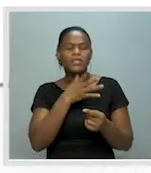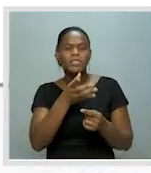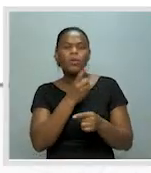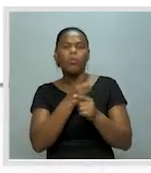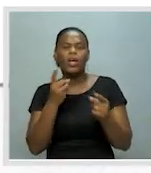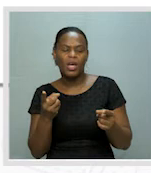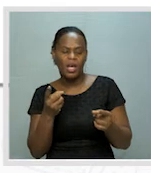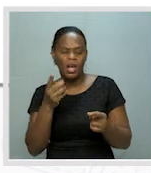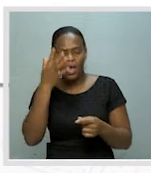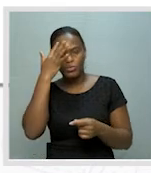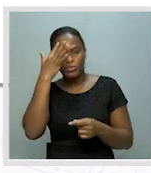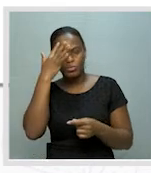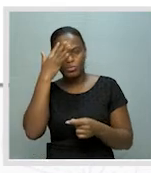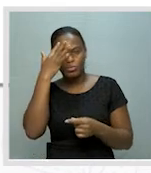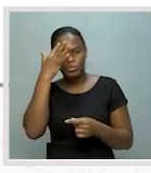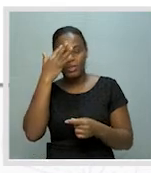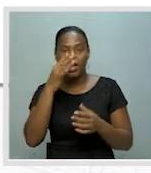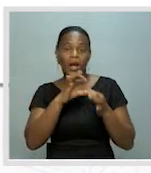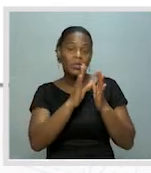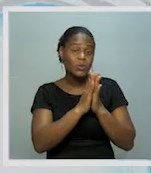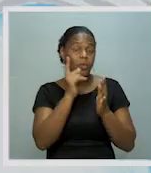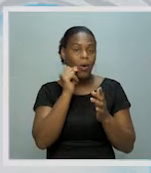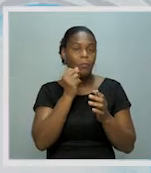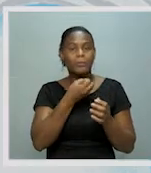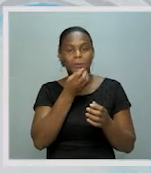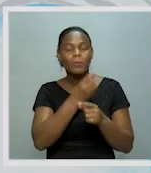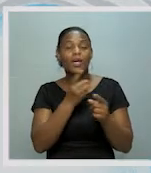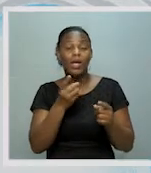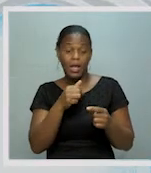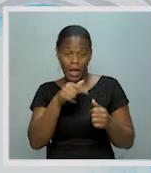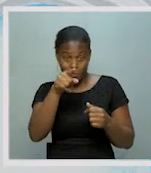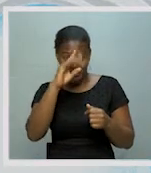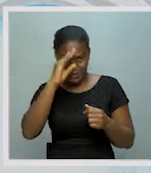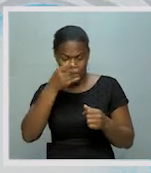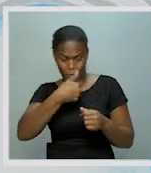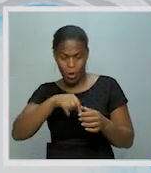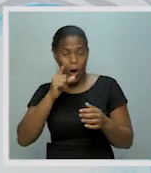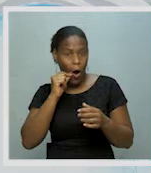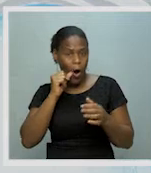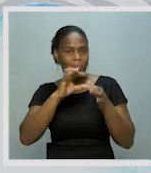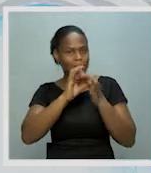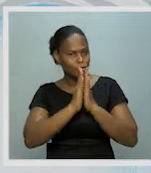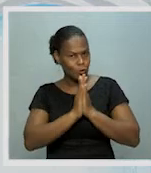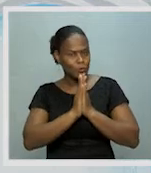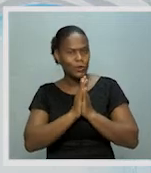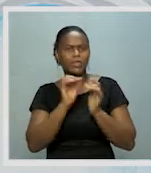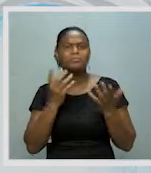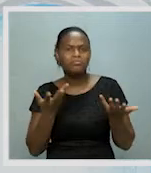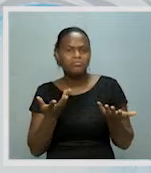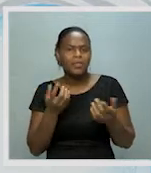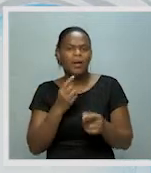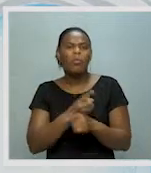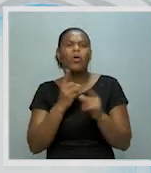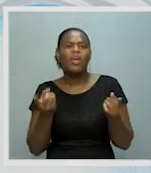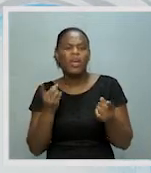que justificam a atitude religiosa do homem. Todos nós sabemos que nós somos religiosos, ou seja, que o homem é religioso.